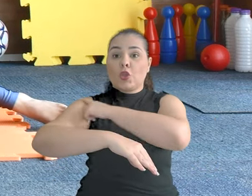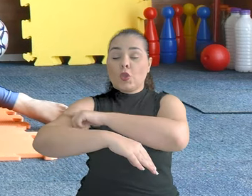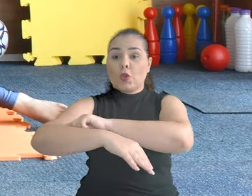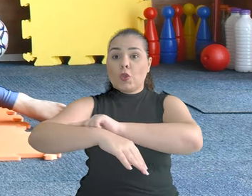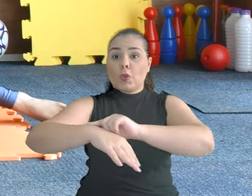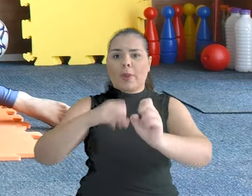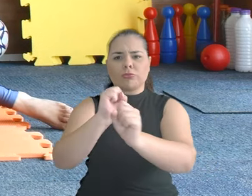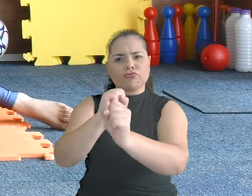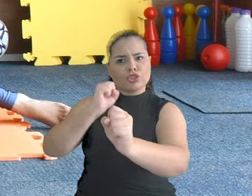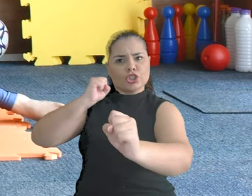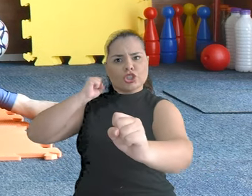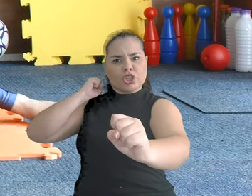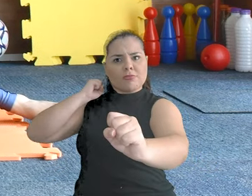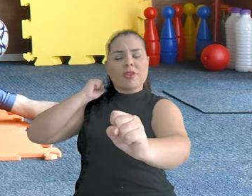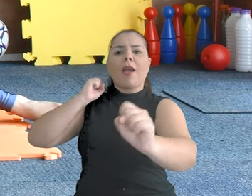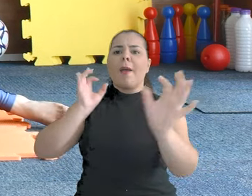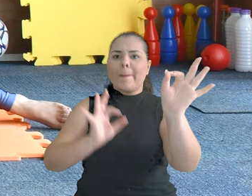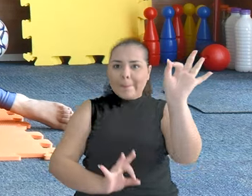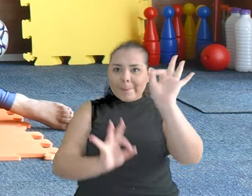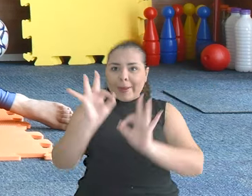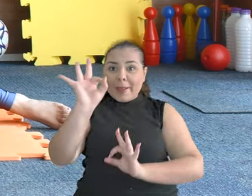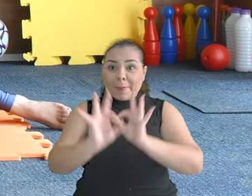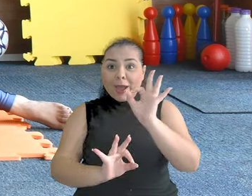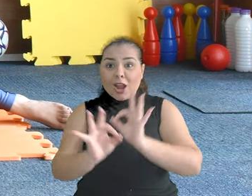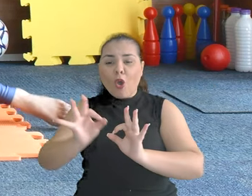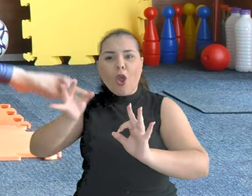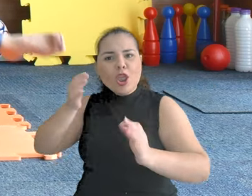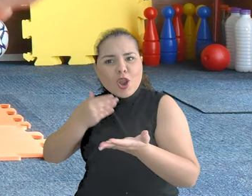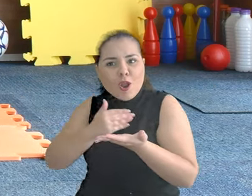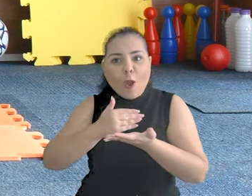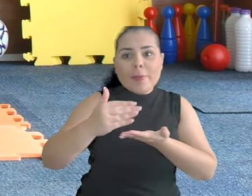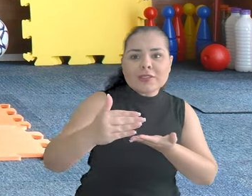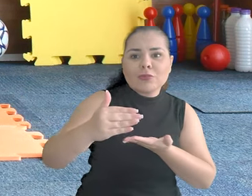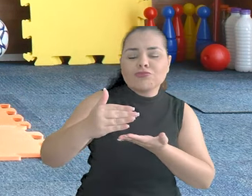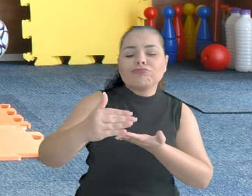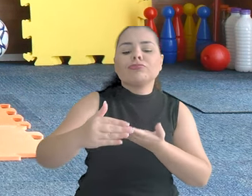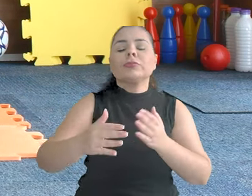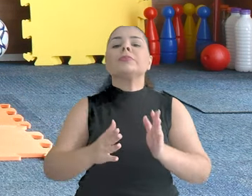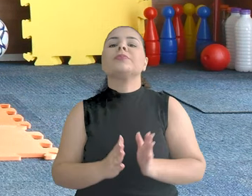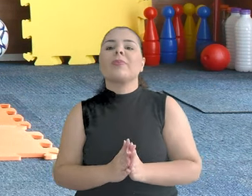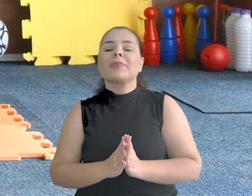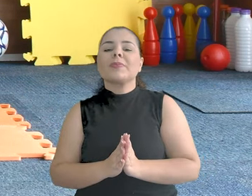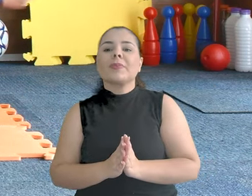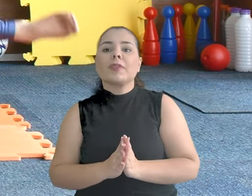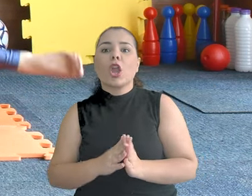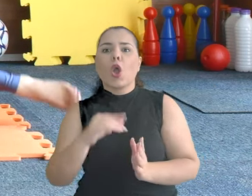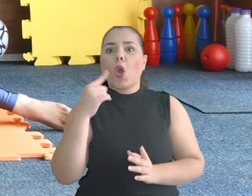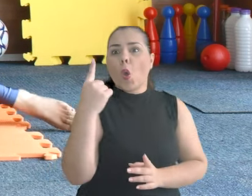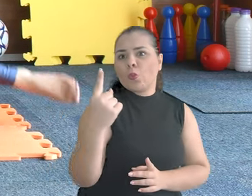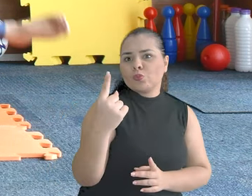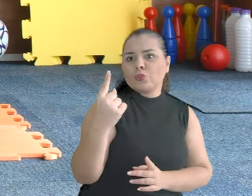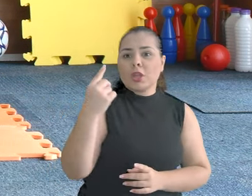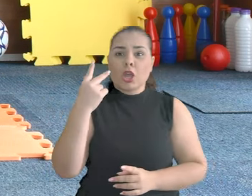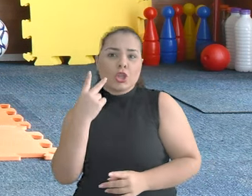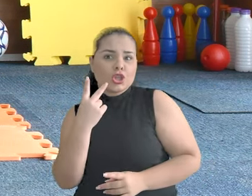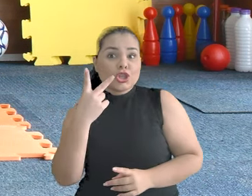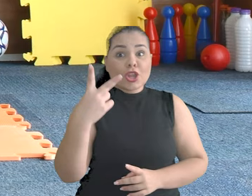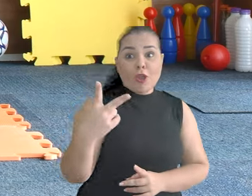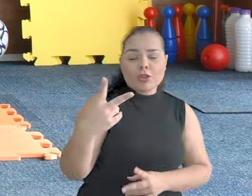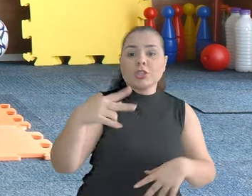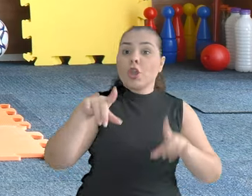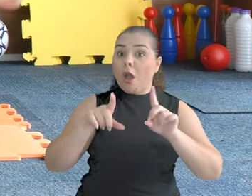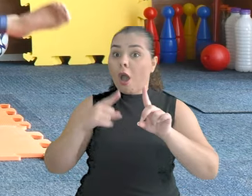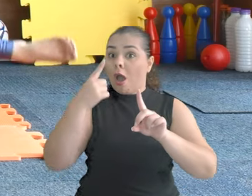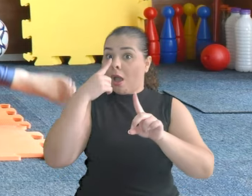e desde braço preparou Brasil e